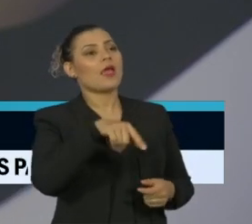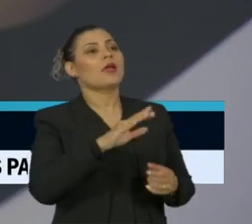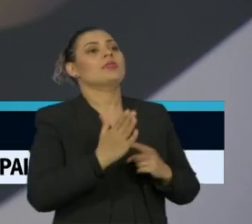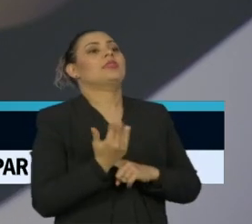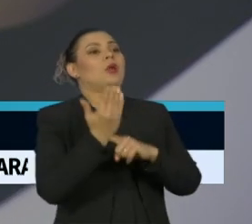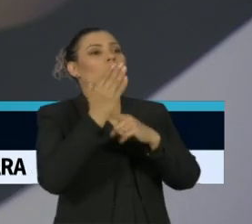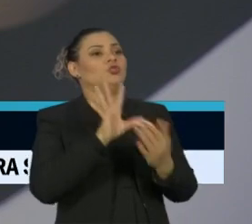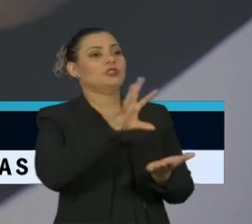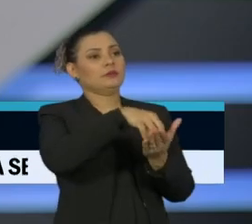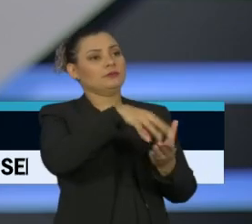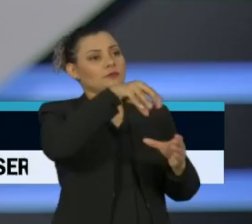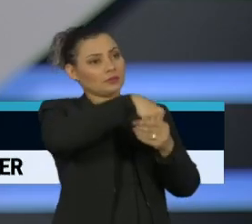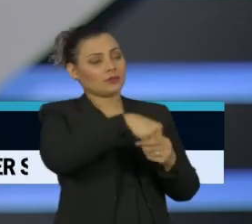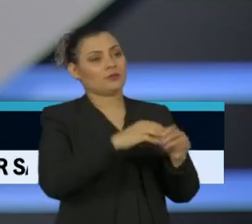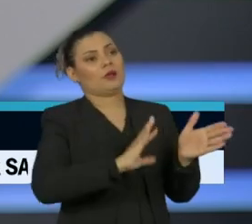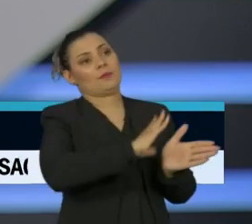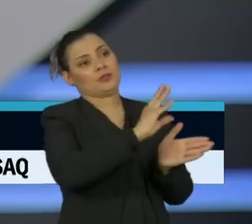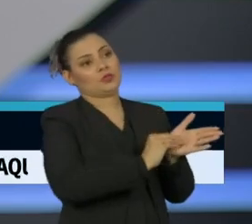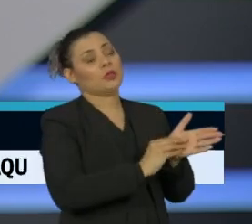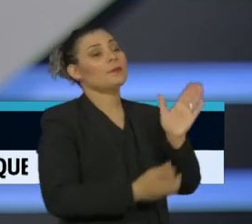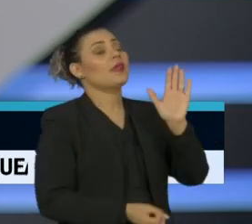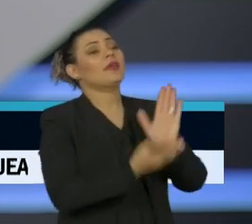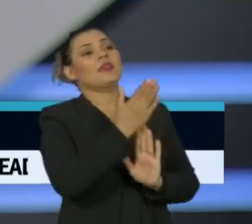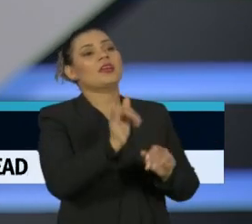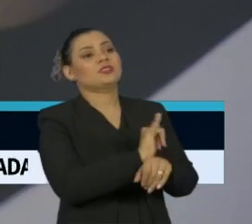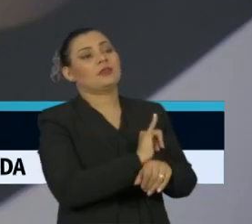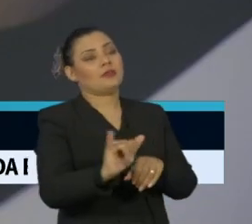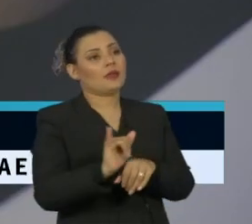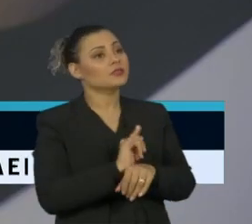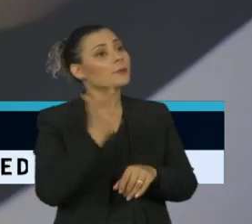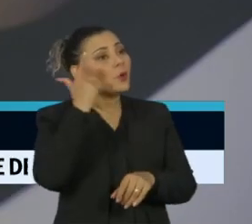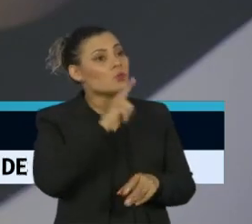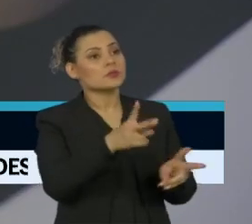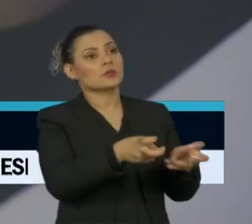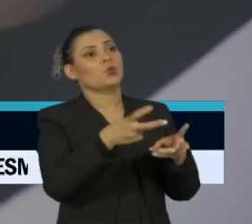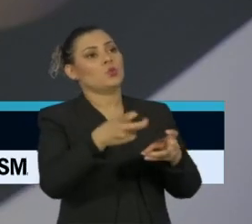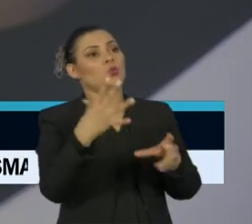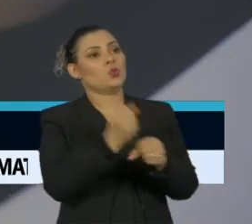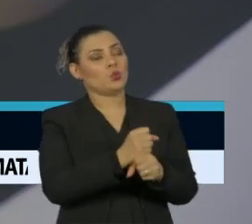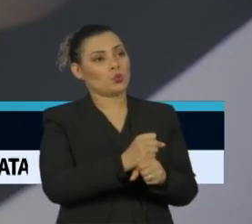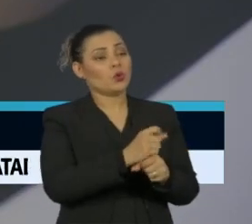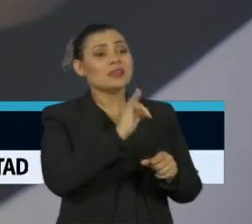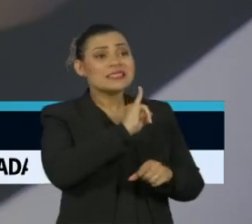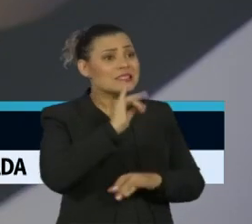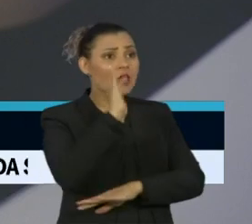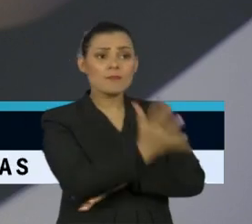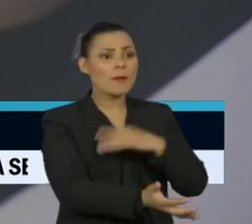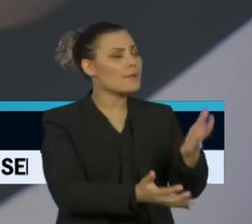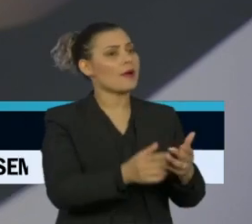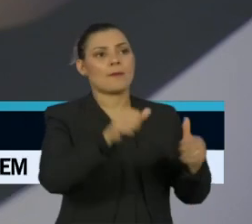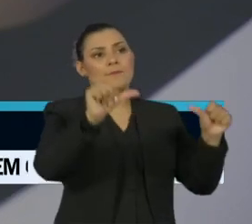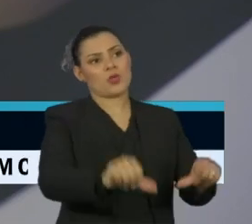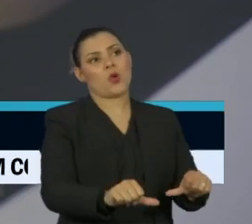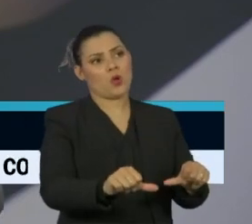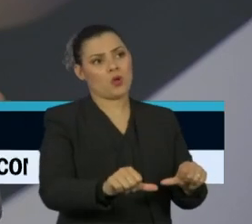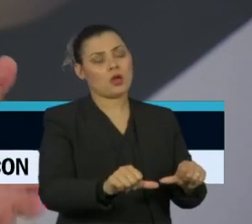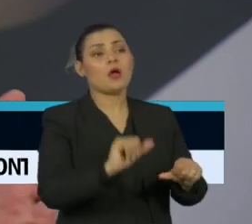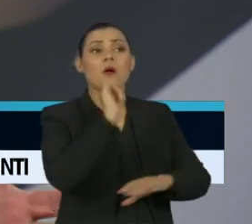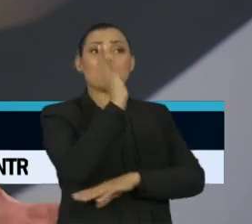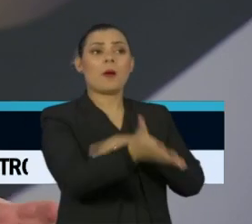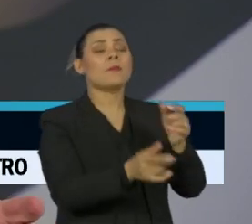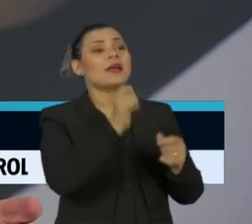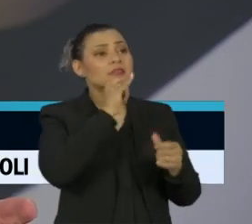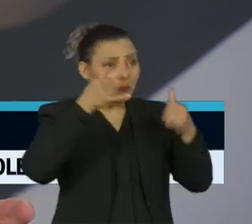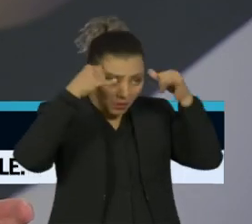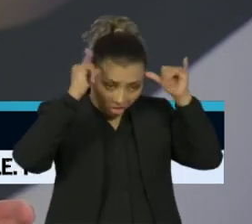tecnológico da amazônia para criar alternativas de gerar riqueza porque quando você diz mata tu vai para o visões que você